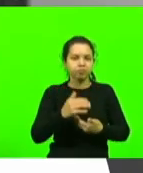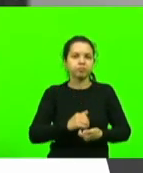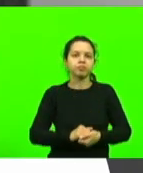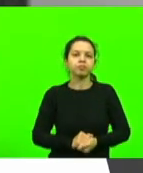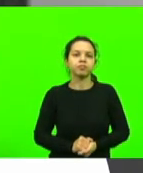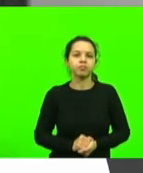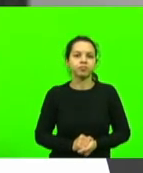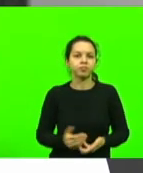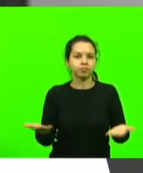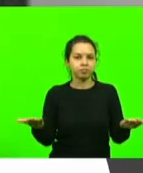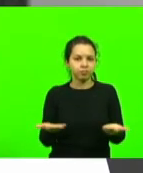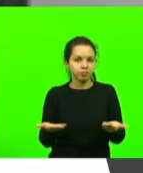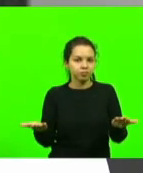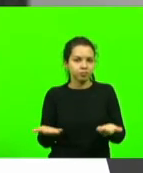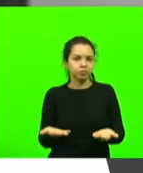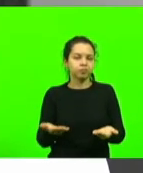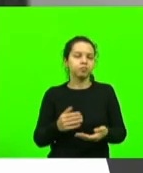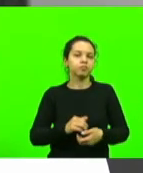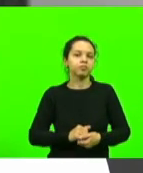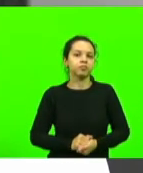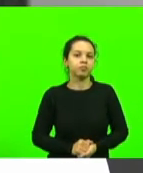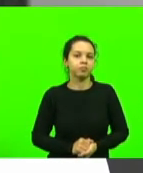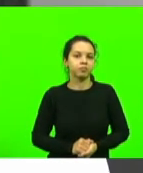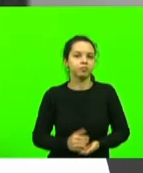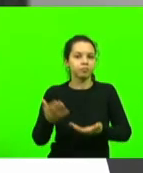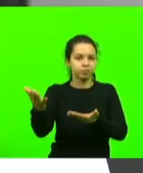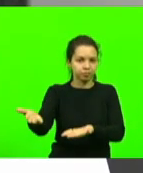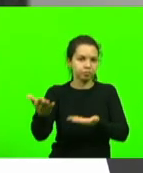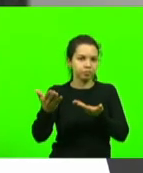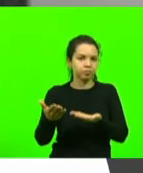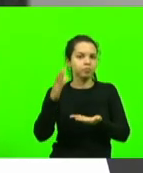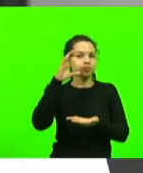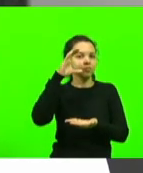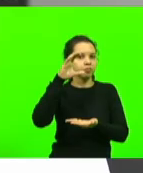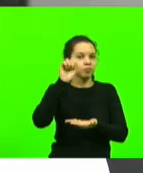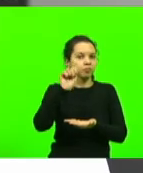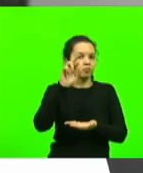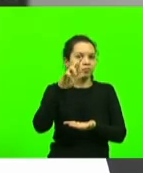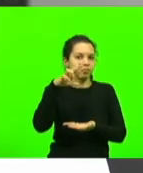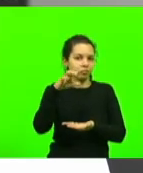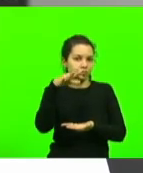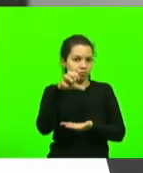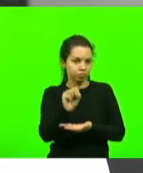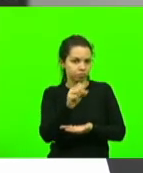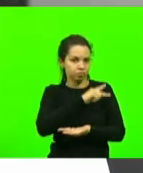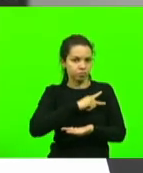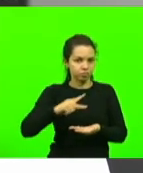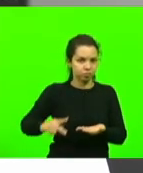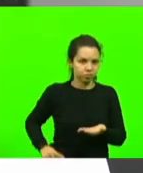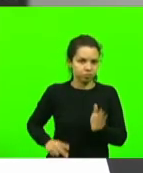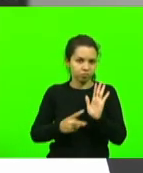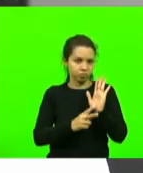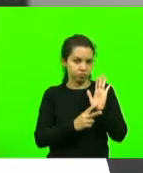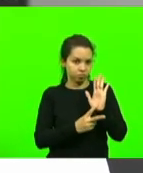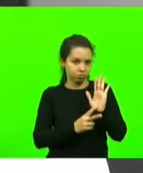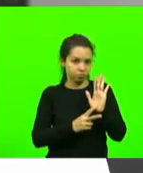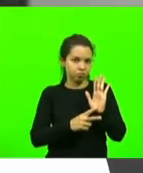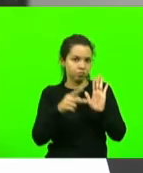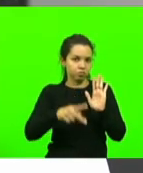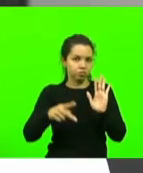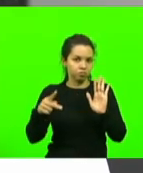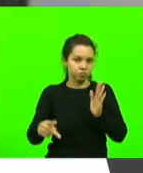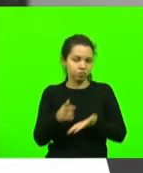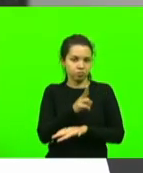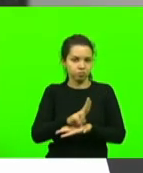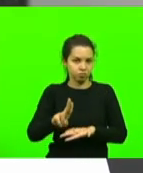eu passo a palavra agora ao Carlos Alberto Marques presidente do Sindicato dos Professores das universidades federais